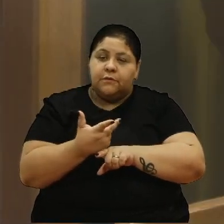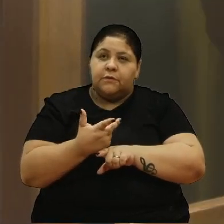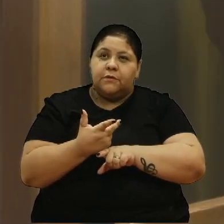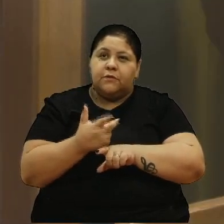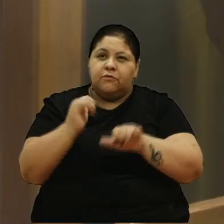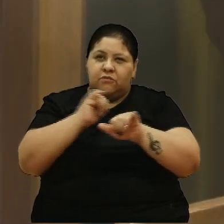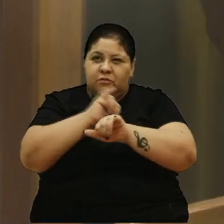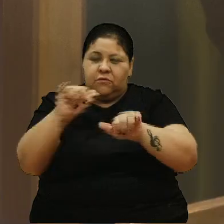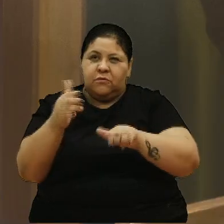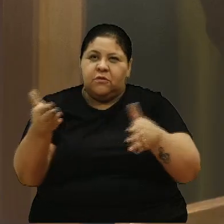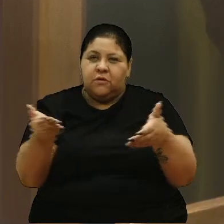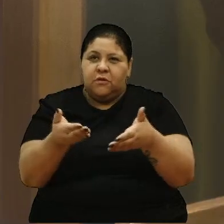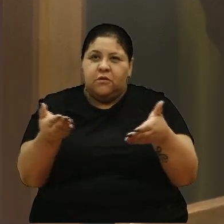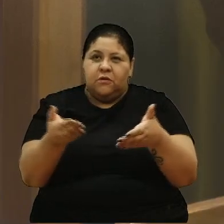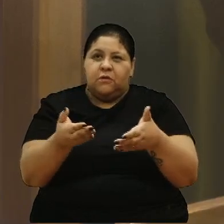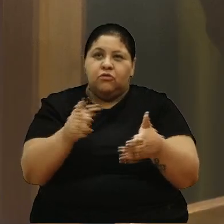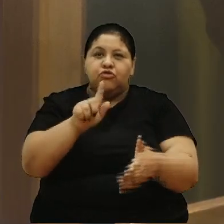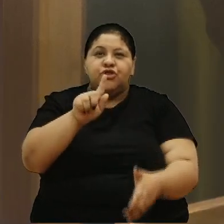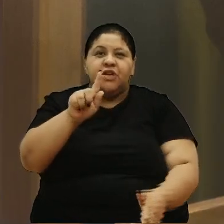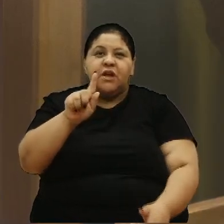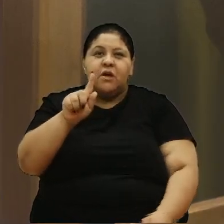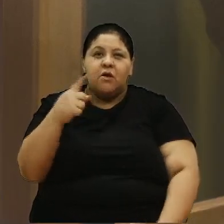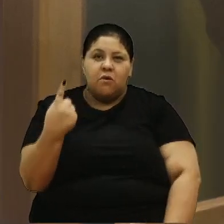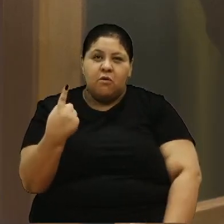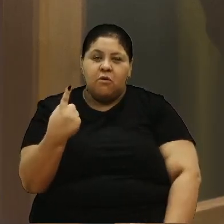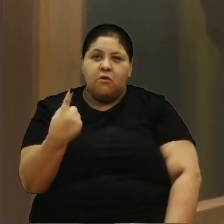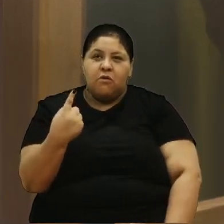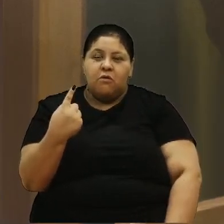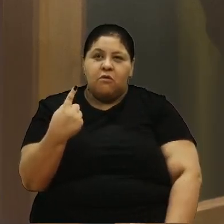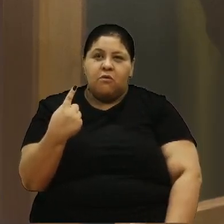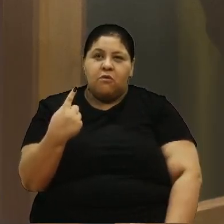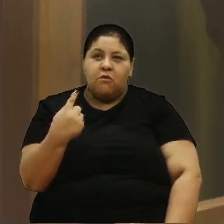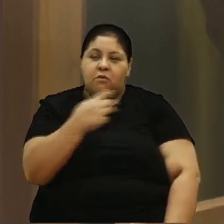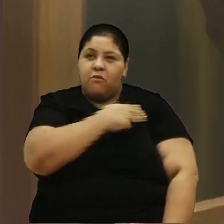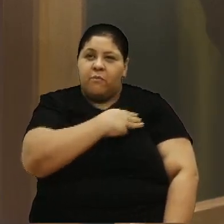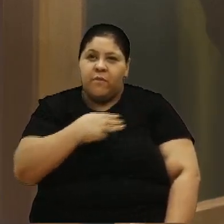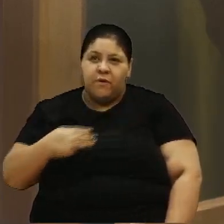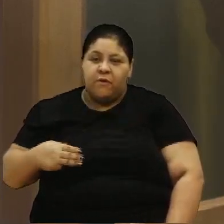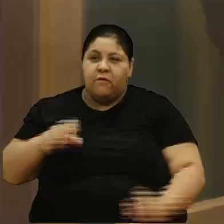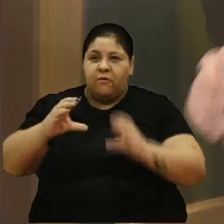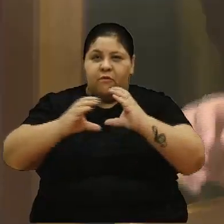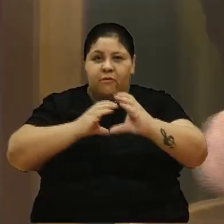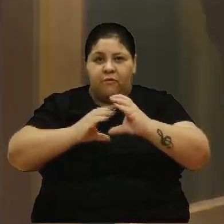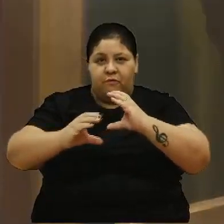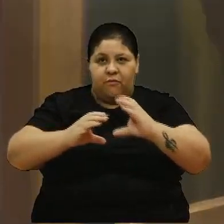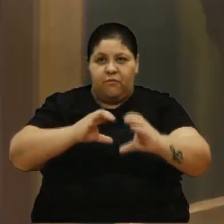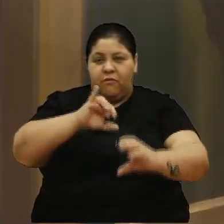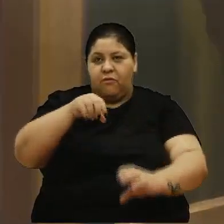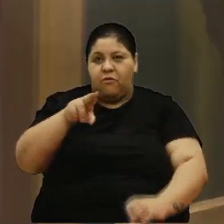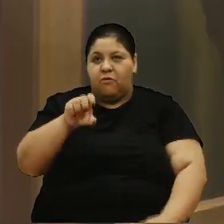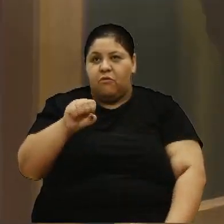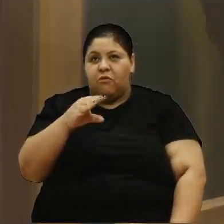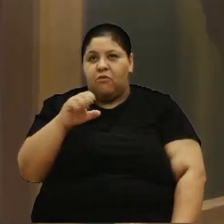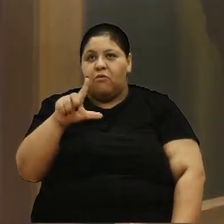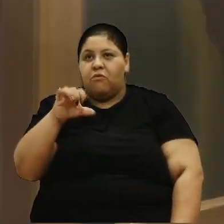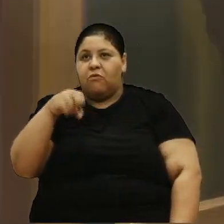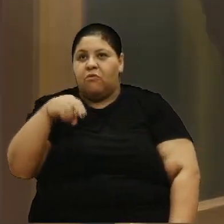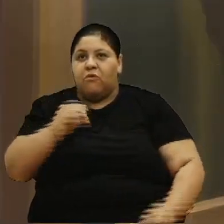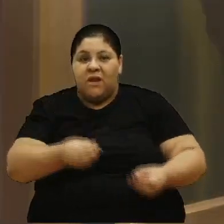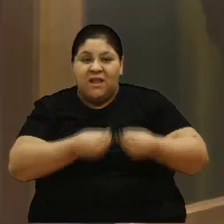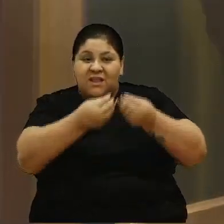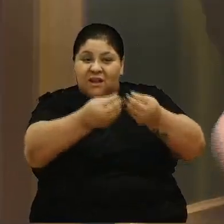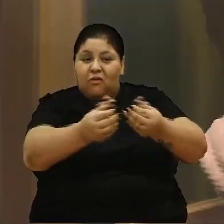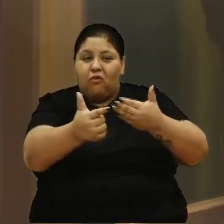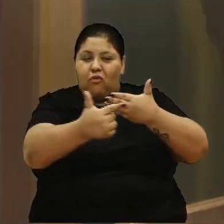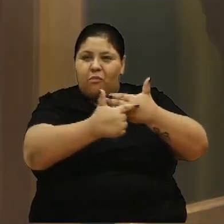hoje no G1, que foi o ministro das Comunicações do governo Lula, governo federal, Juscelino Filho, ele entregou o cargo,